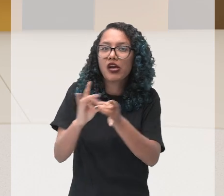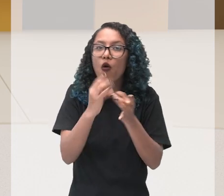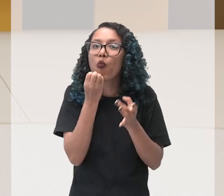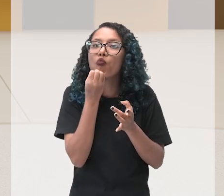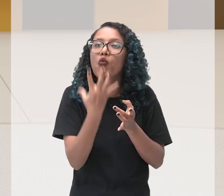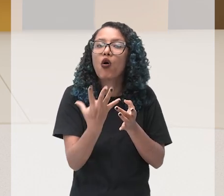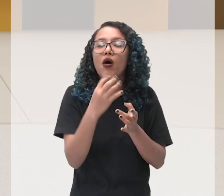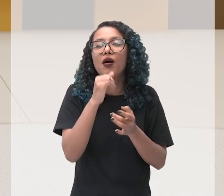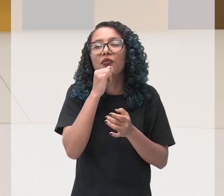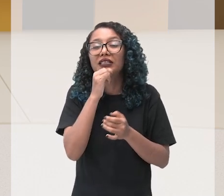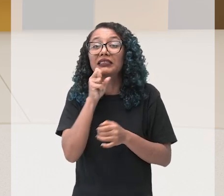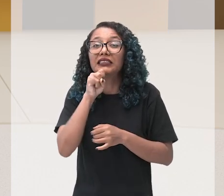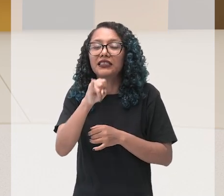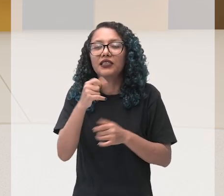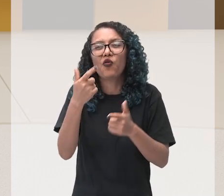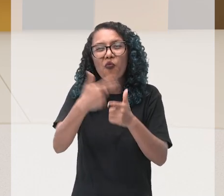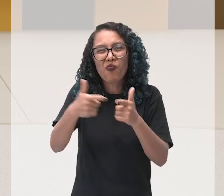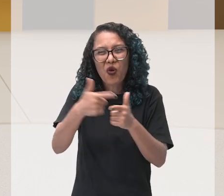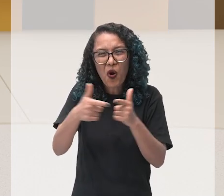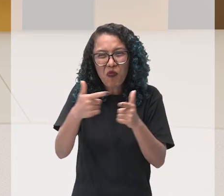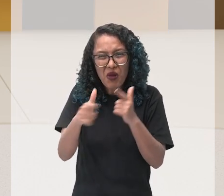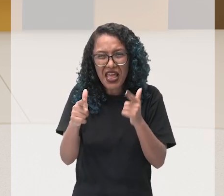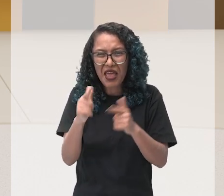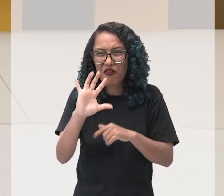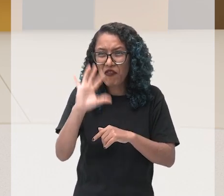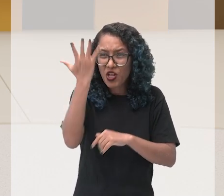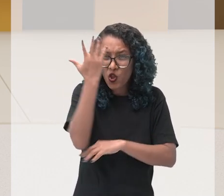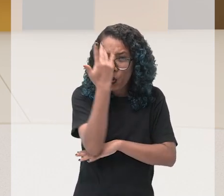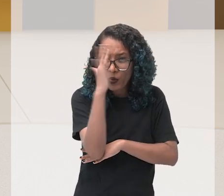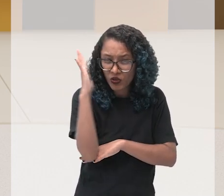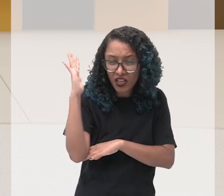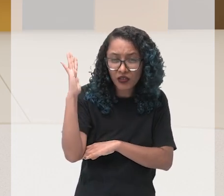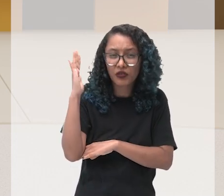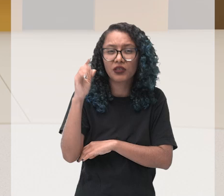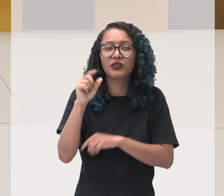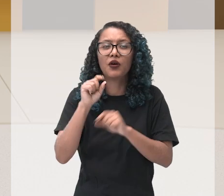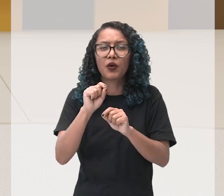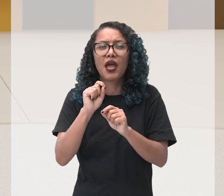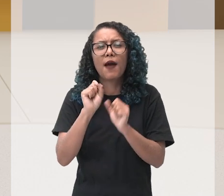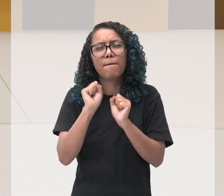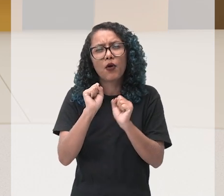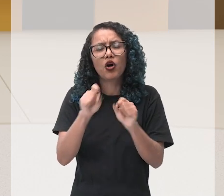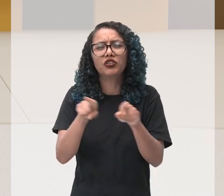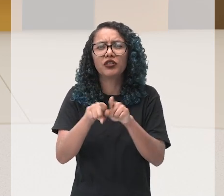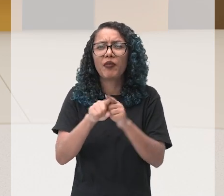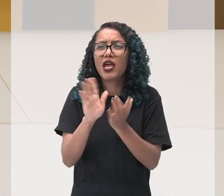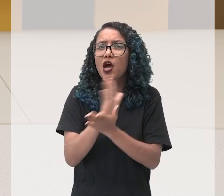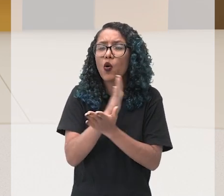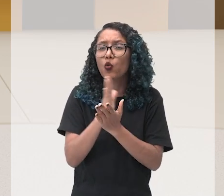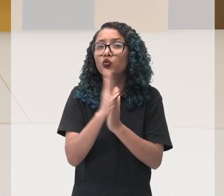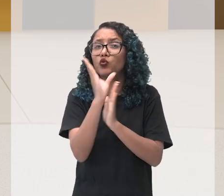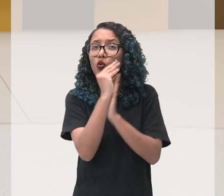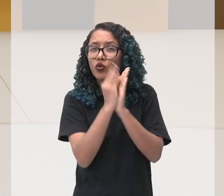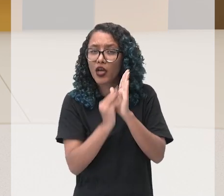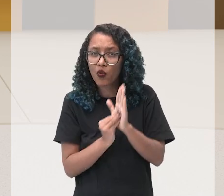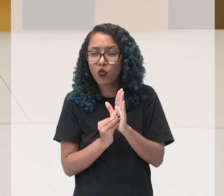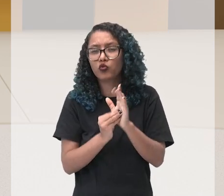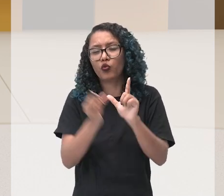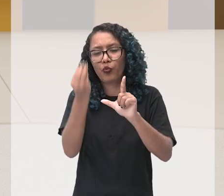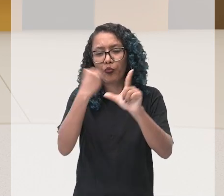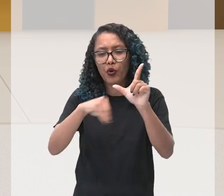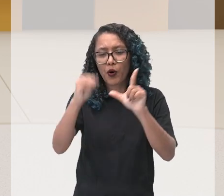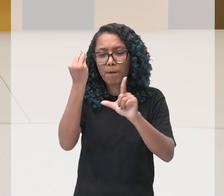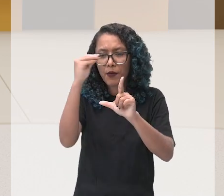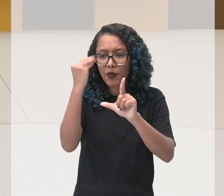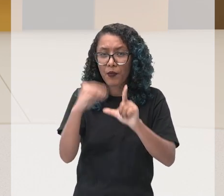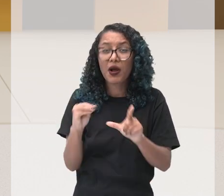ocorre alguma tragédia natural, por exemplo, criam-se algumas transmissões, algumas postagens que façam com que